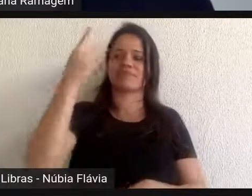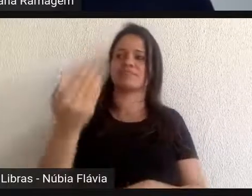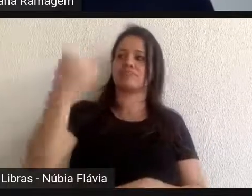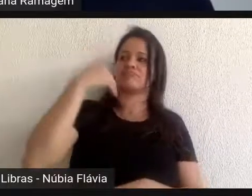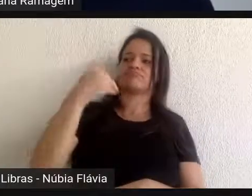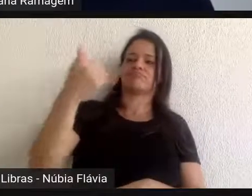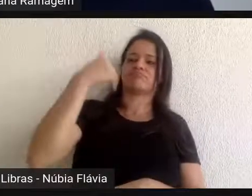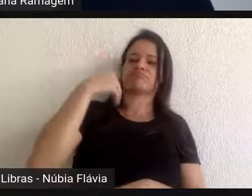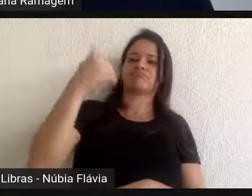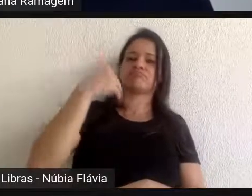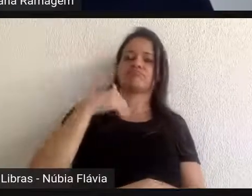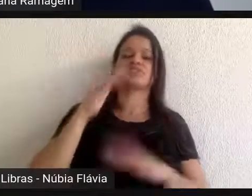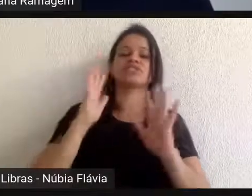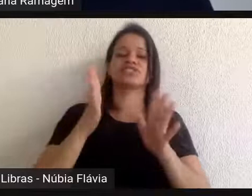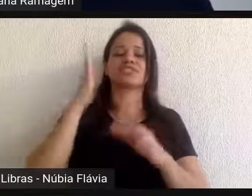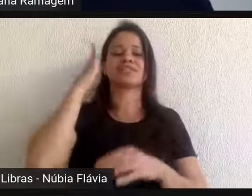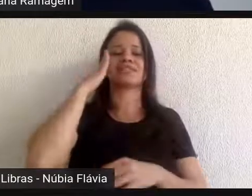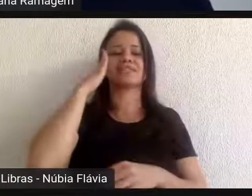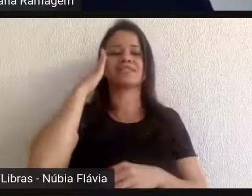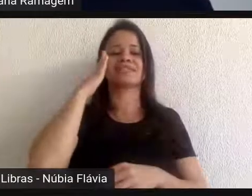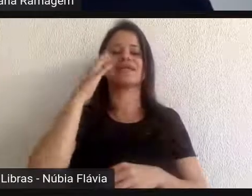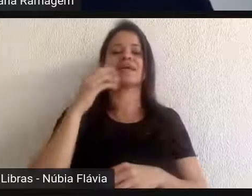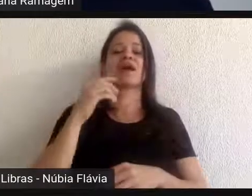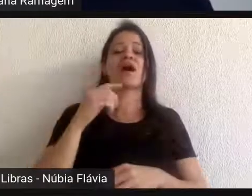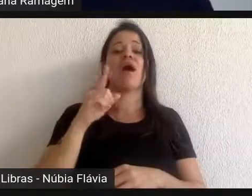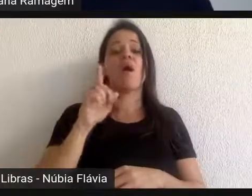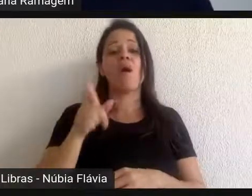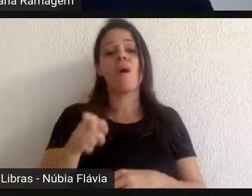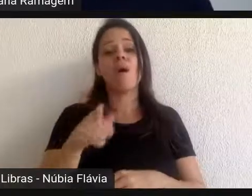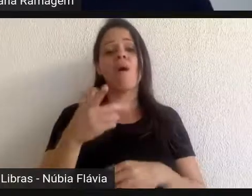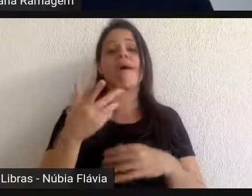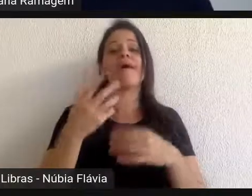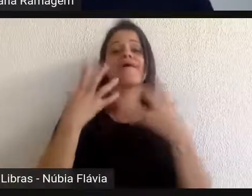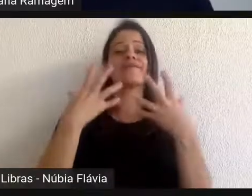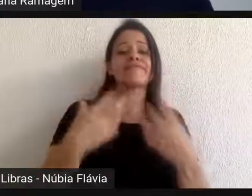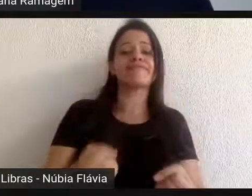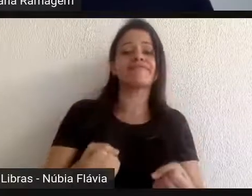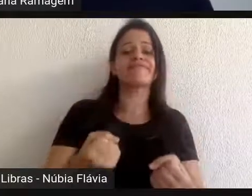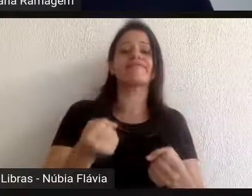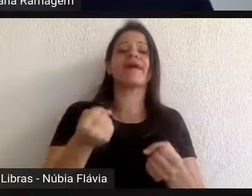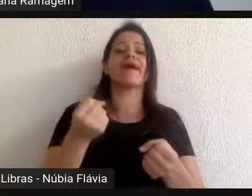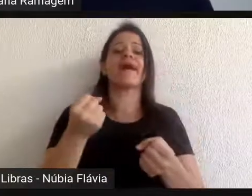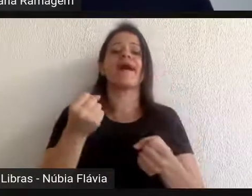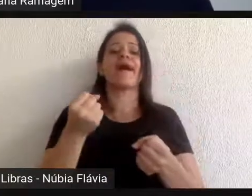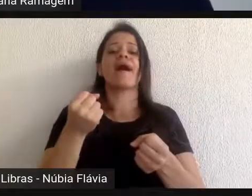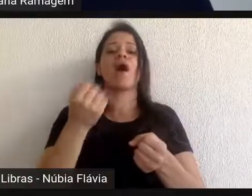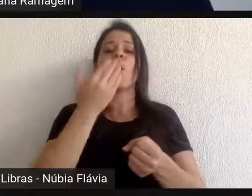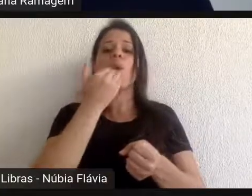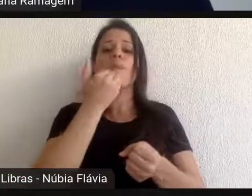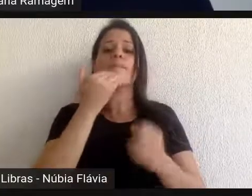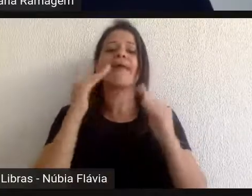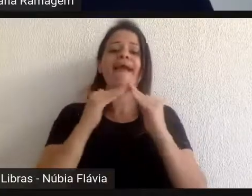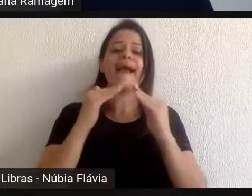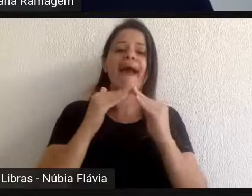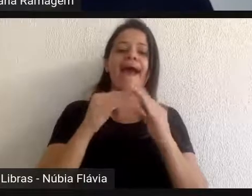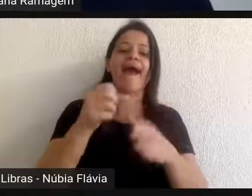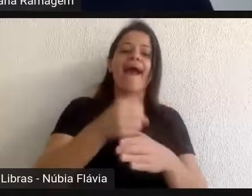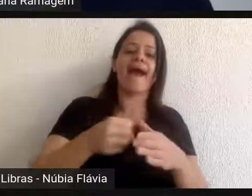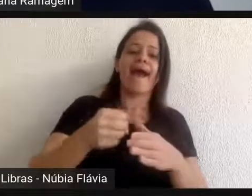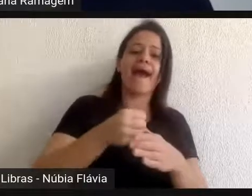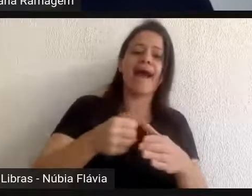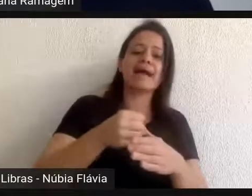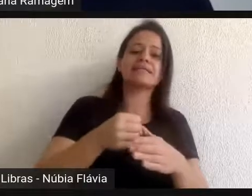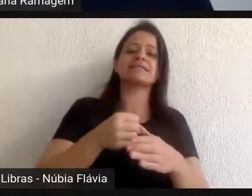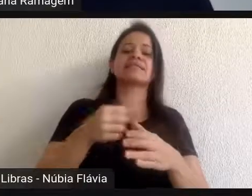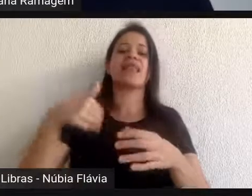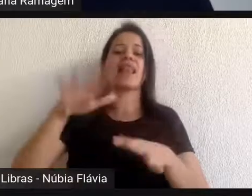quem já foi meu paciente sabe que eu sempre frisava, olha, vamos preparar em casa, leva a tua marmita, né? Eu sempre peguei